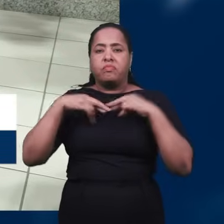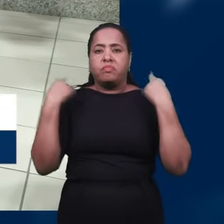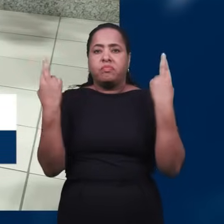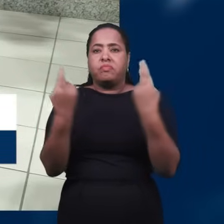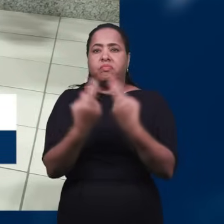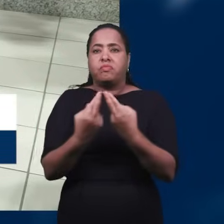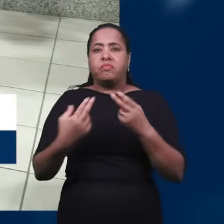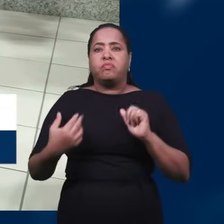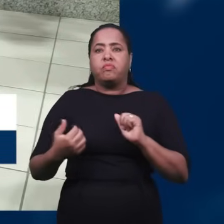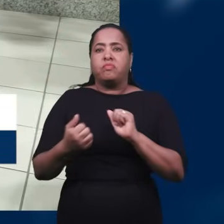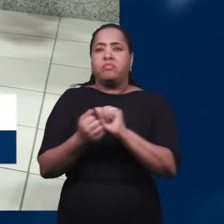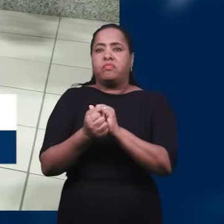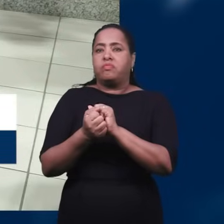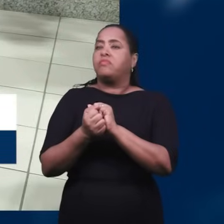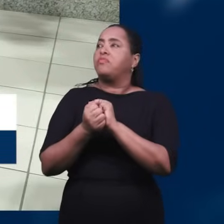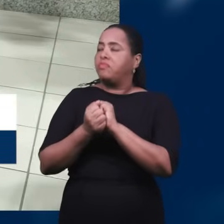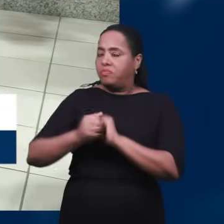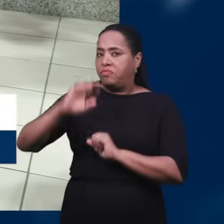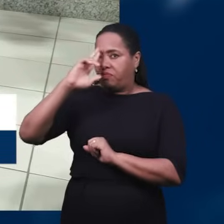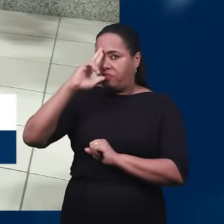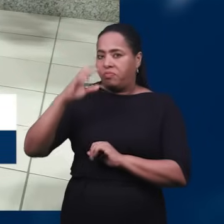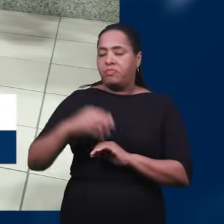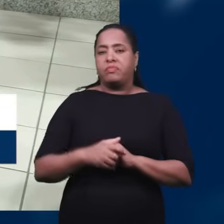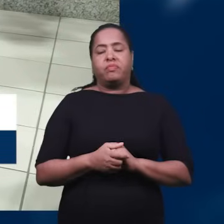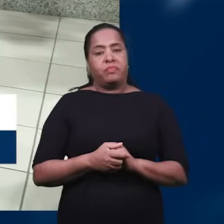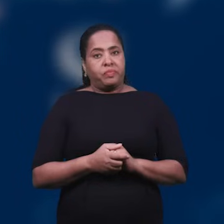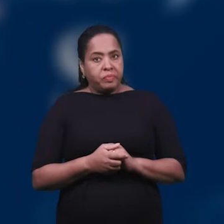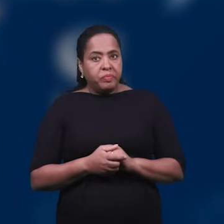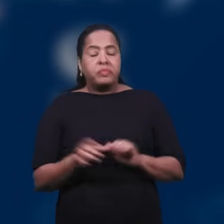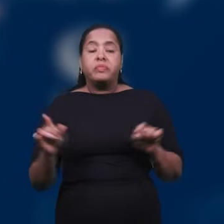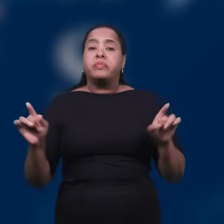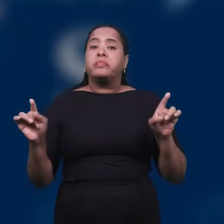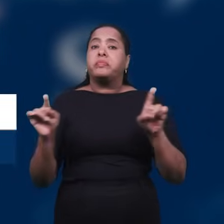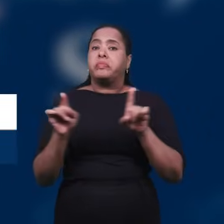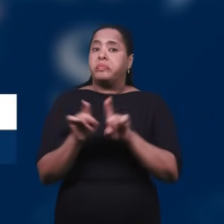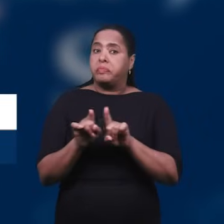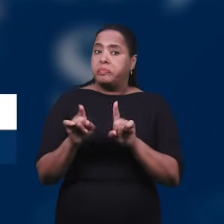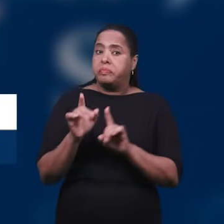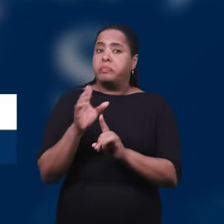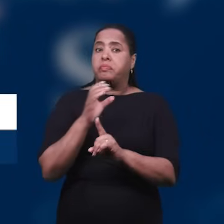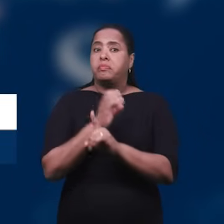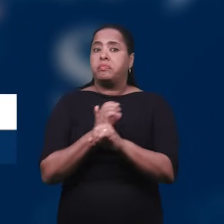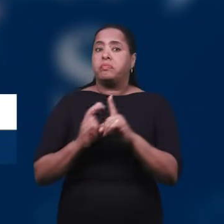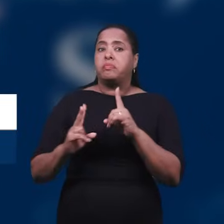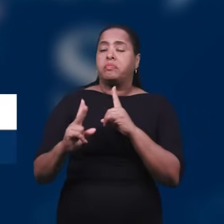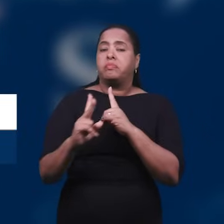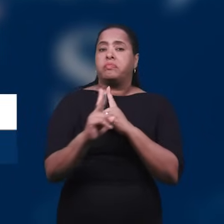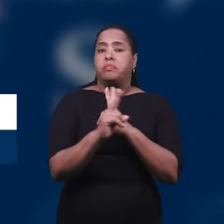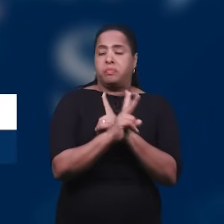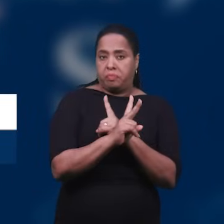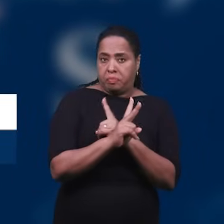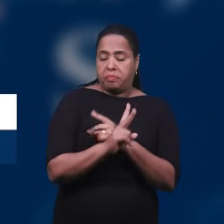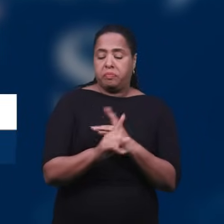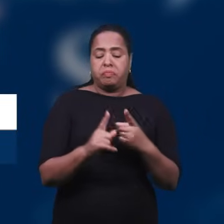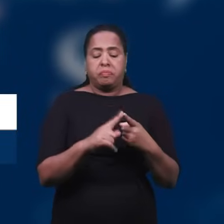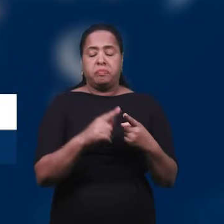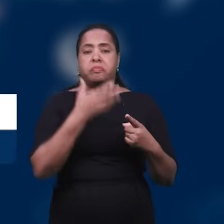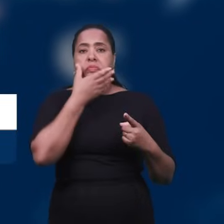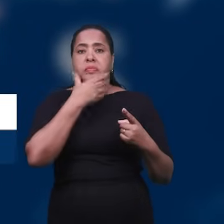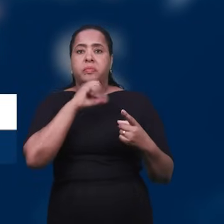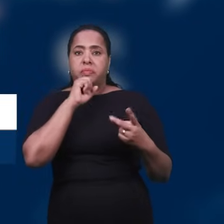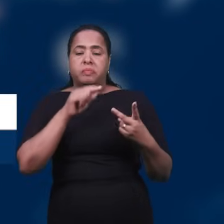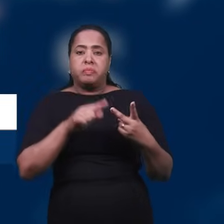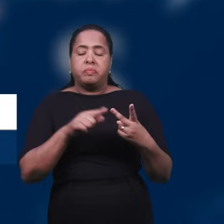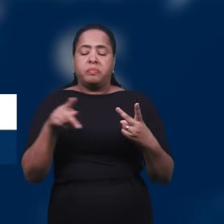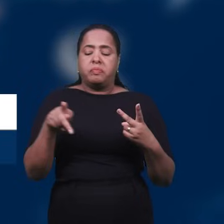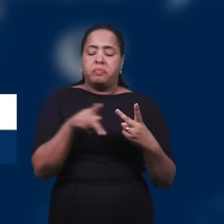o Mestre, bendito seja Deus. Também aconteceu uma vigília com os pais e